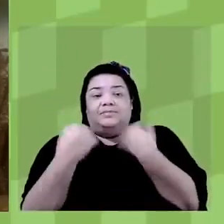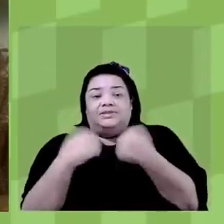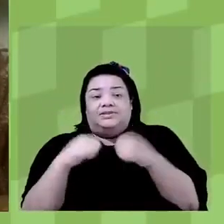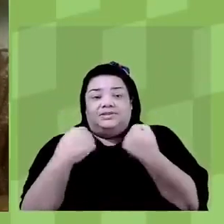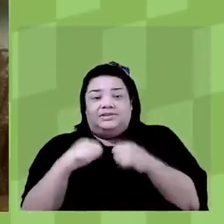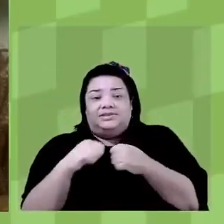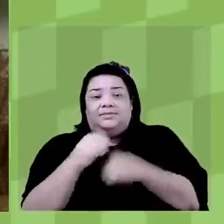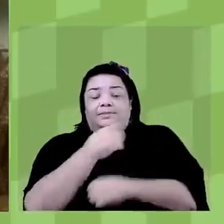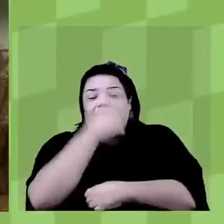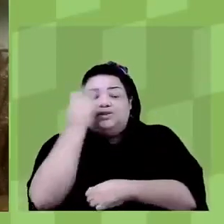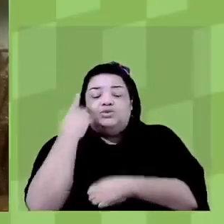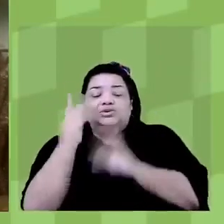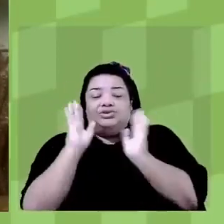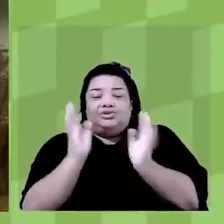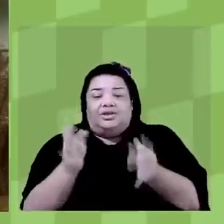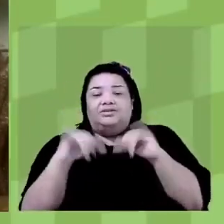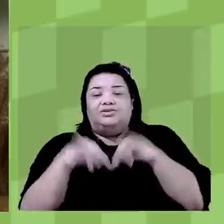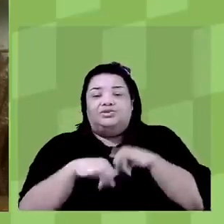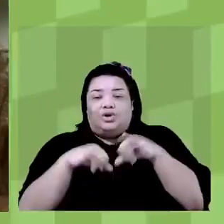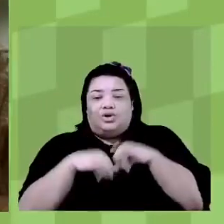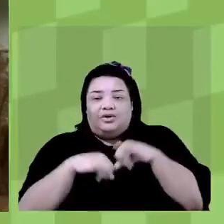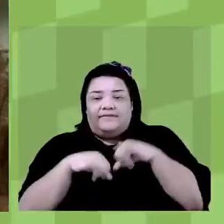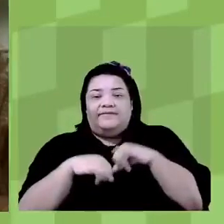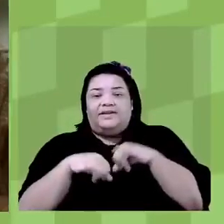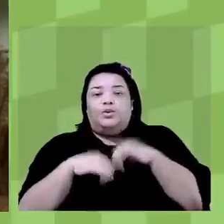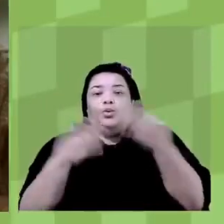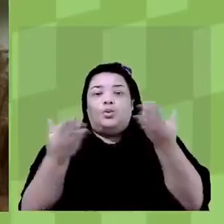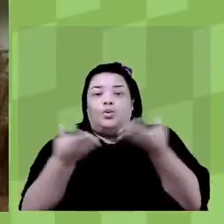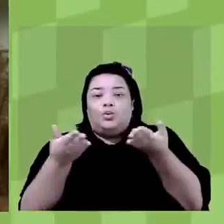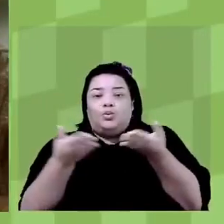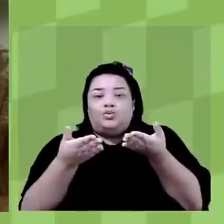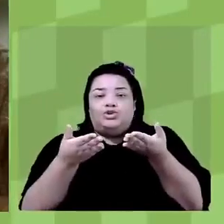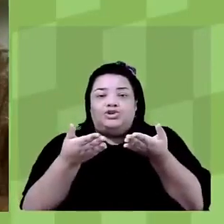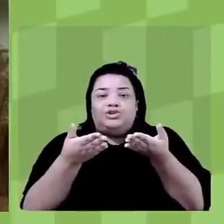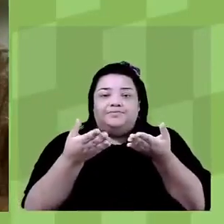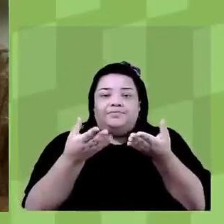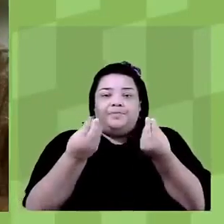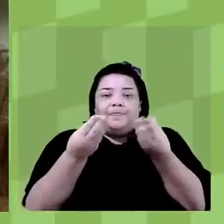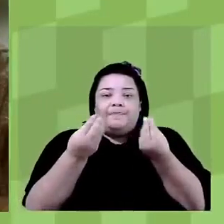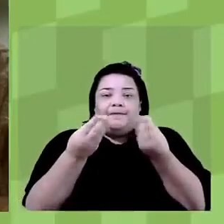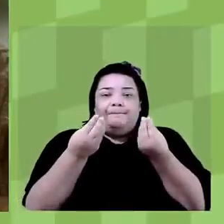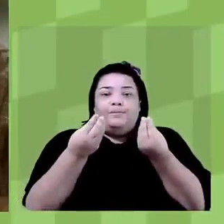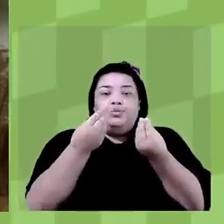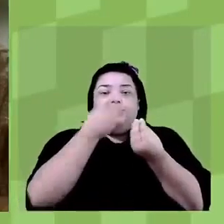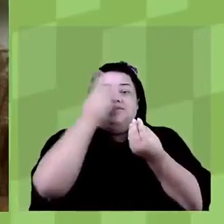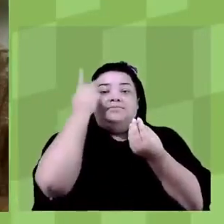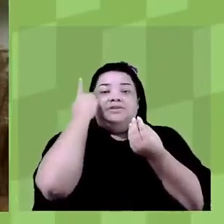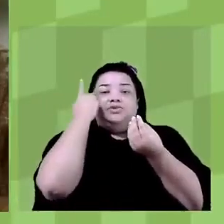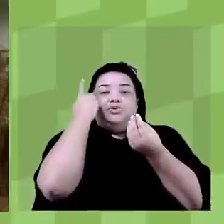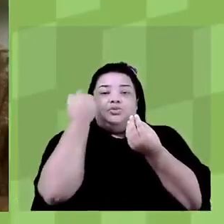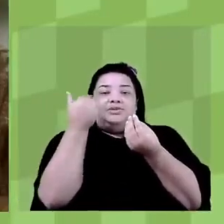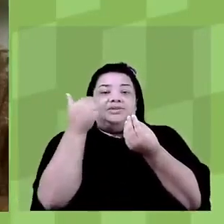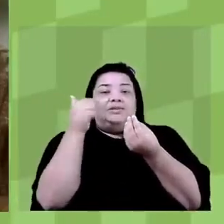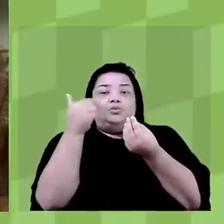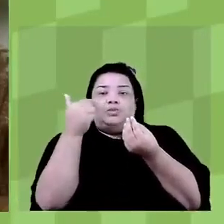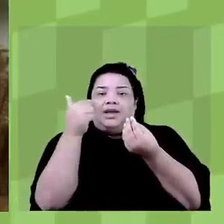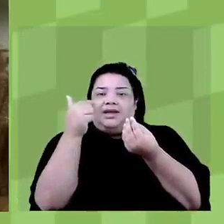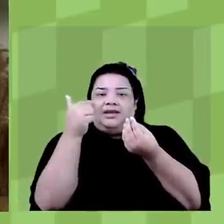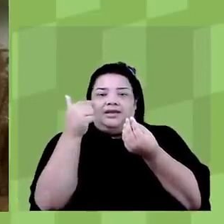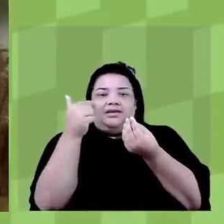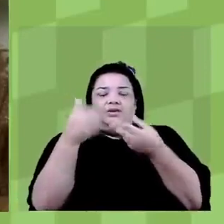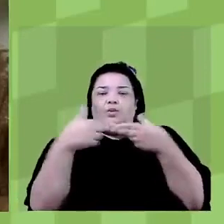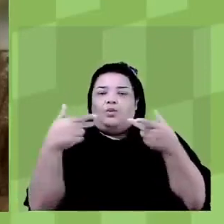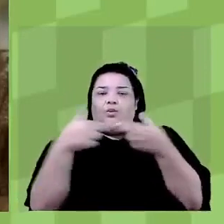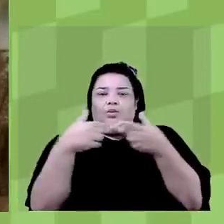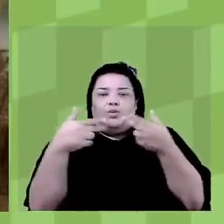já sofrendo os impactos das mudanças climáticas hoje, e são muitas pessoas que não têm recursos para se reconstruírem. Depois